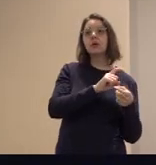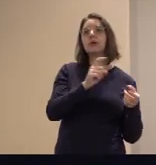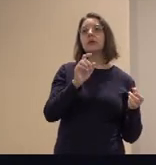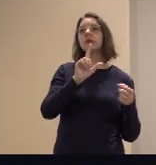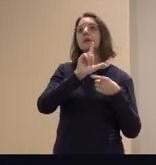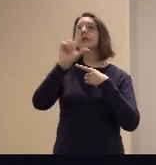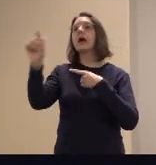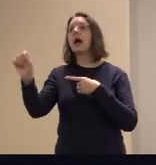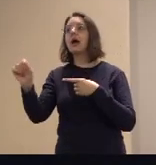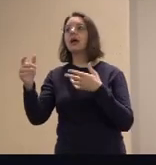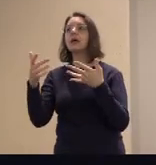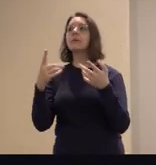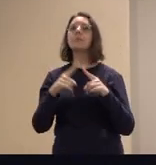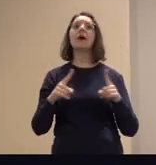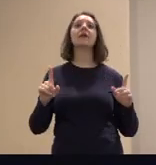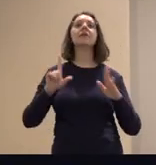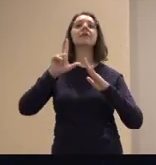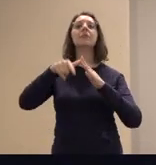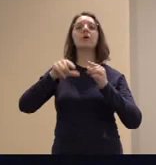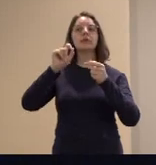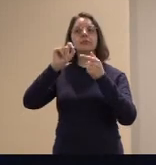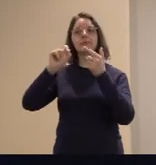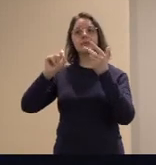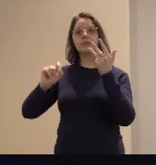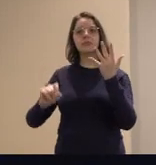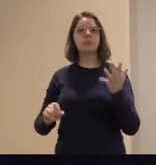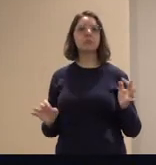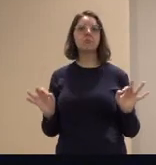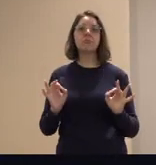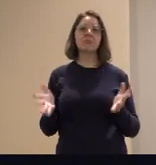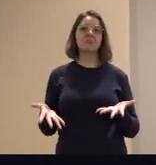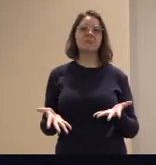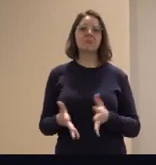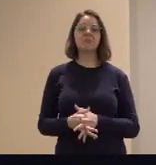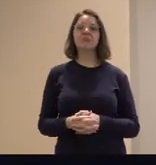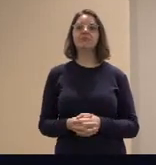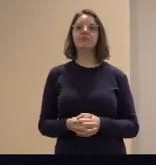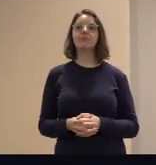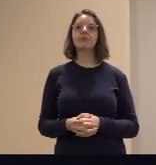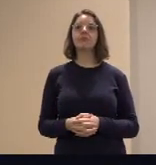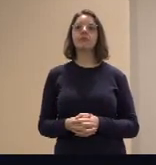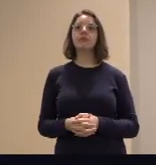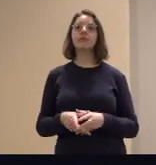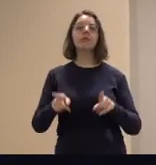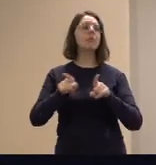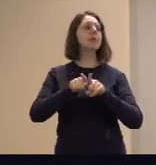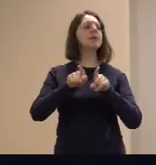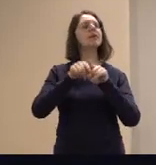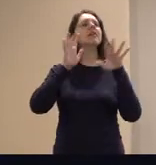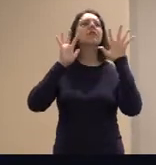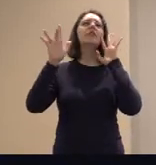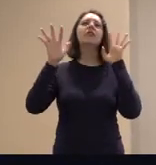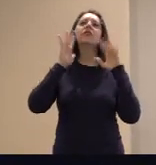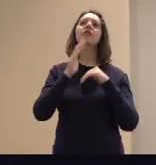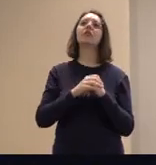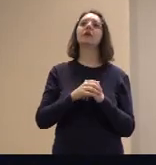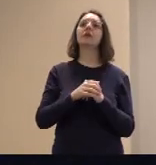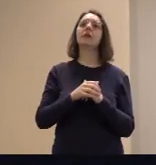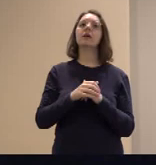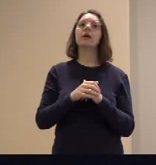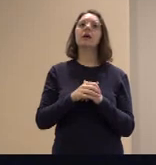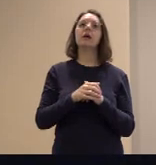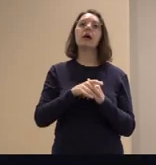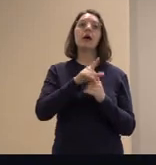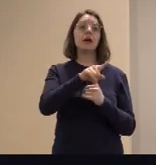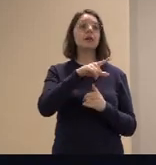Poder Judiciário para a aplicação das medidas socioeducativas. E, fora isso, o que foi feito por esse adolescente antes dele chegar nesse momento?